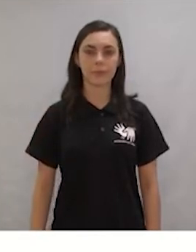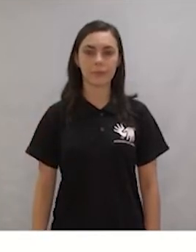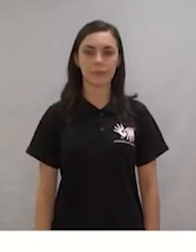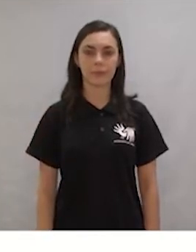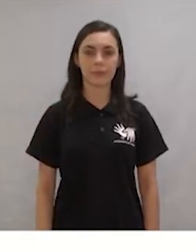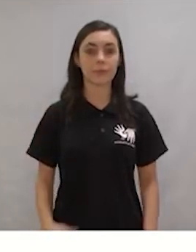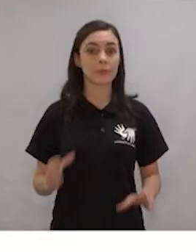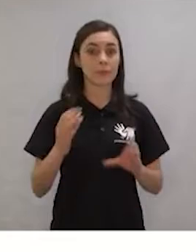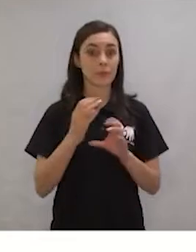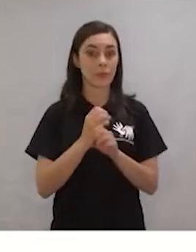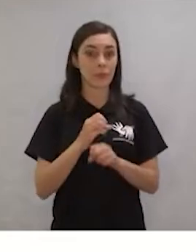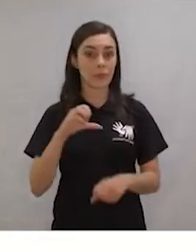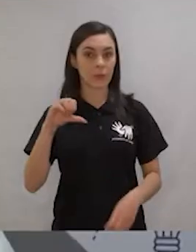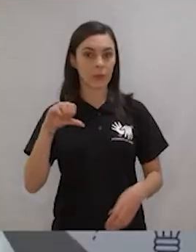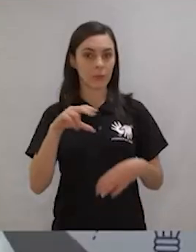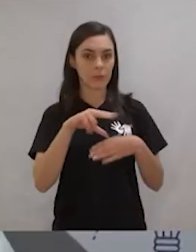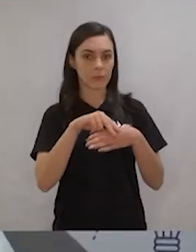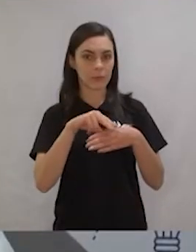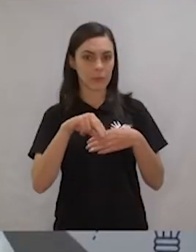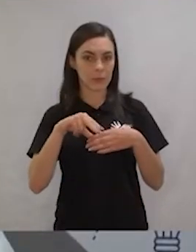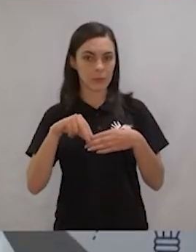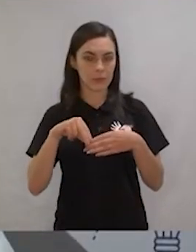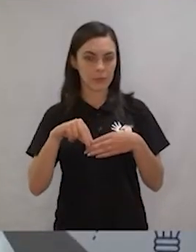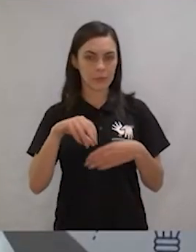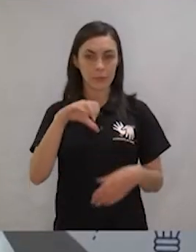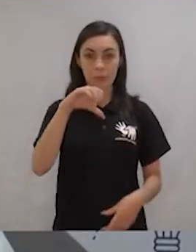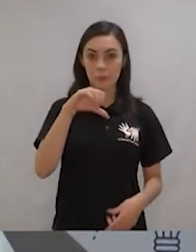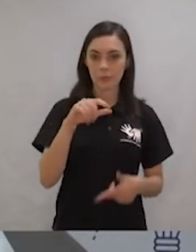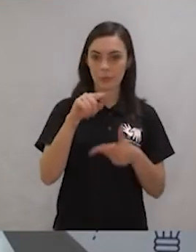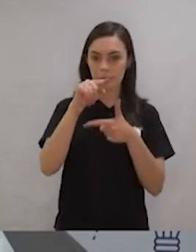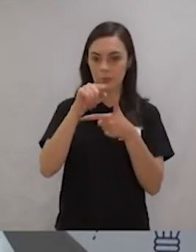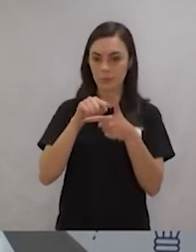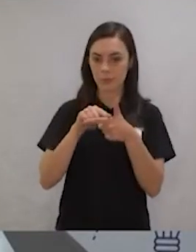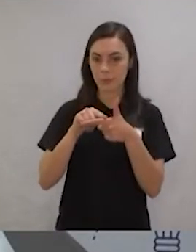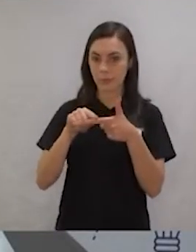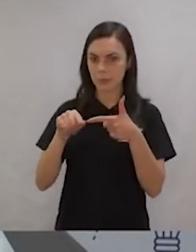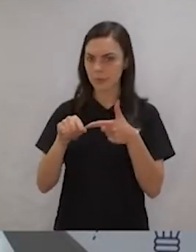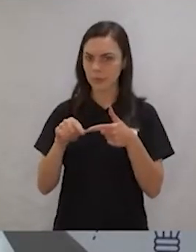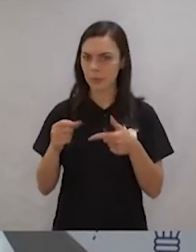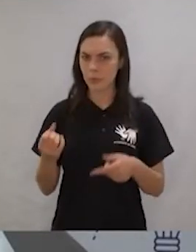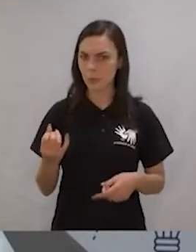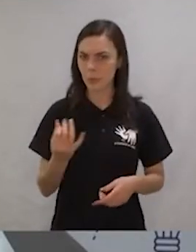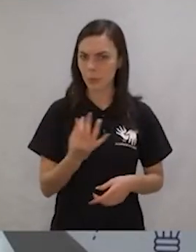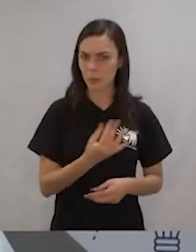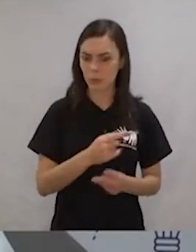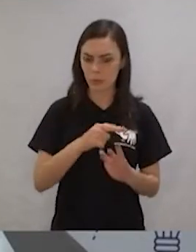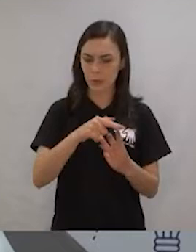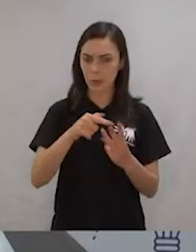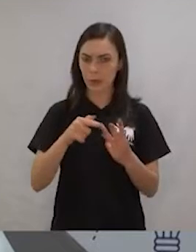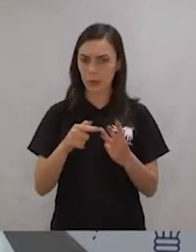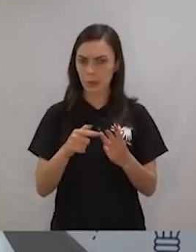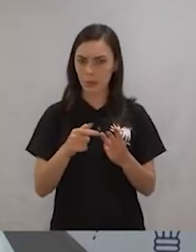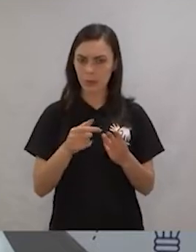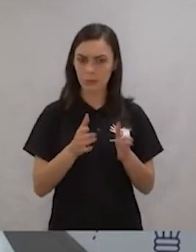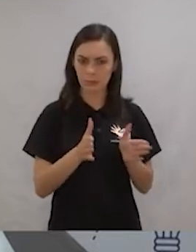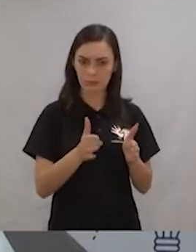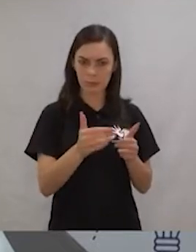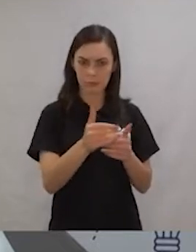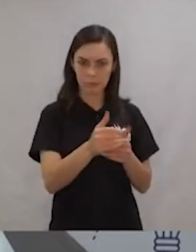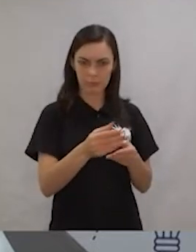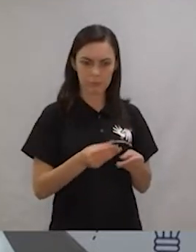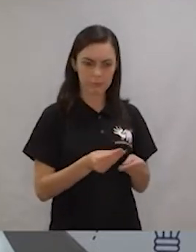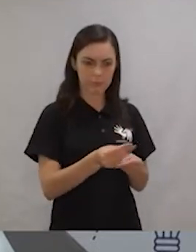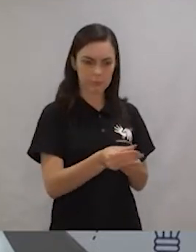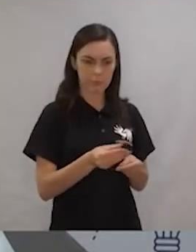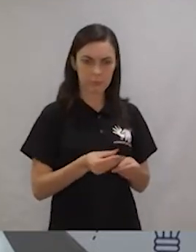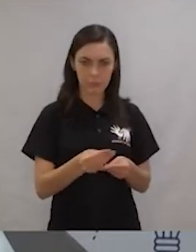1, 2, 3, 4, 5, 6, 7, 8, 9. 9 grampos dividido em 3 objetos diferentes,